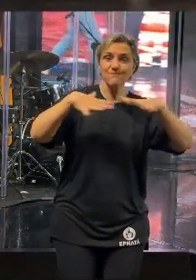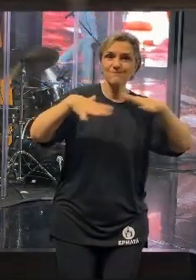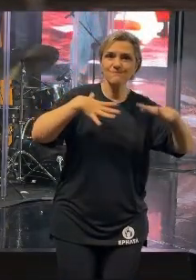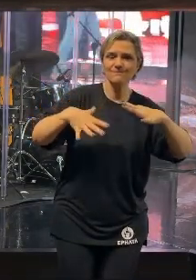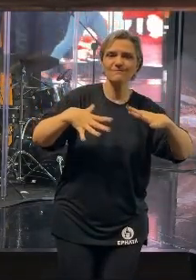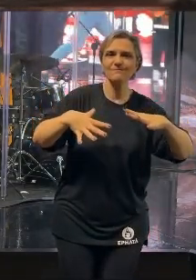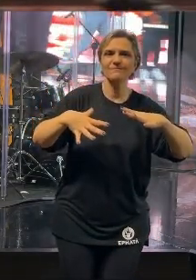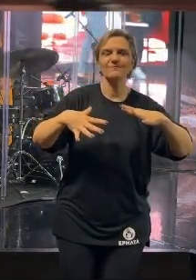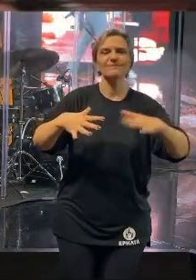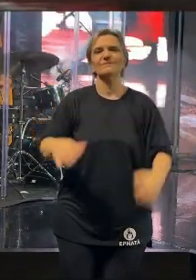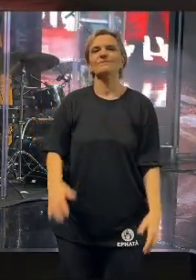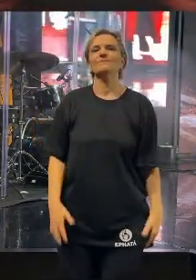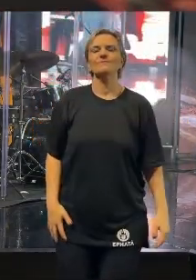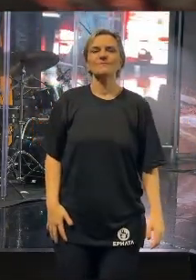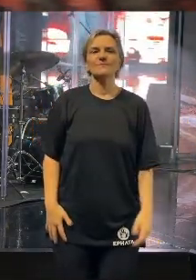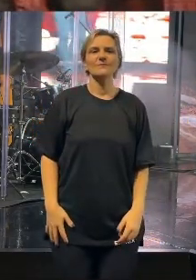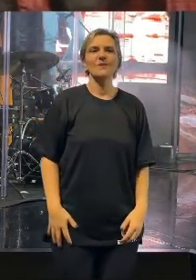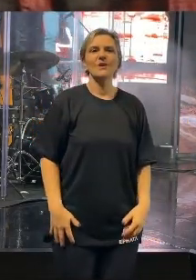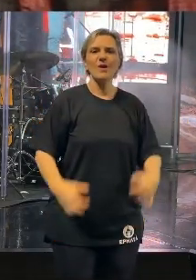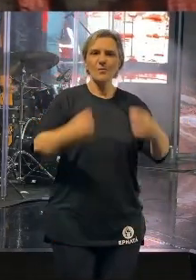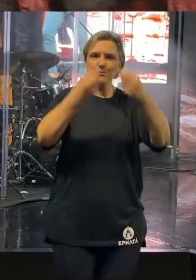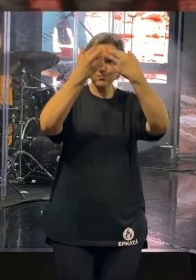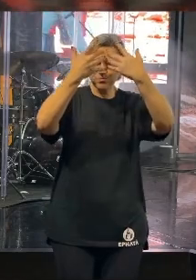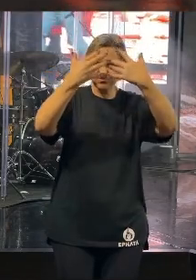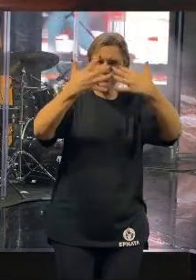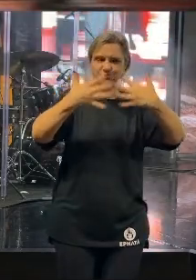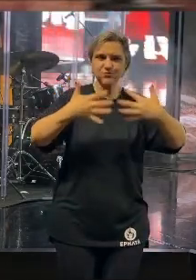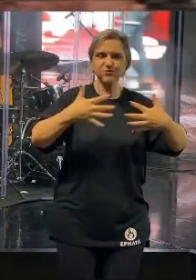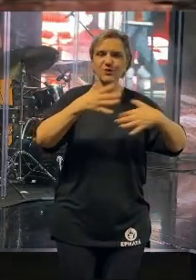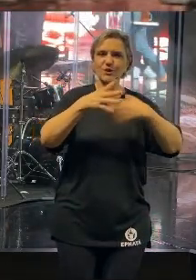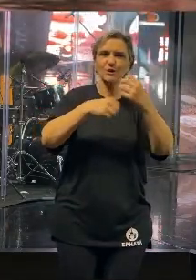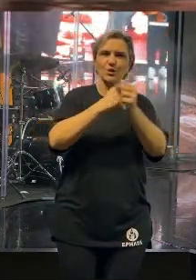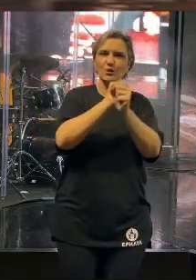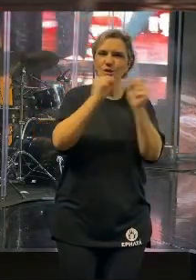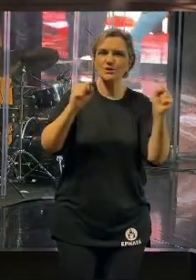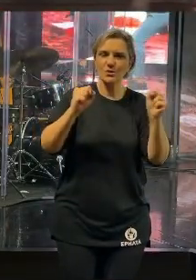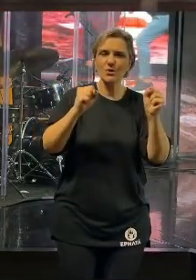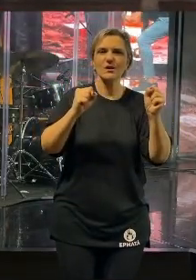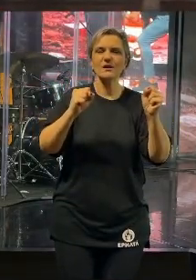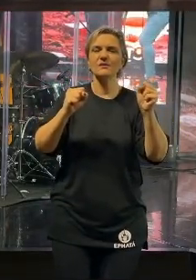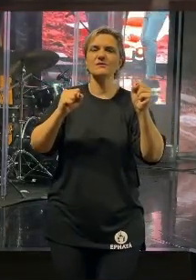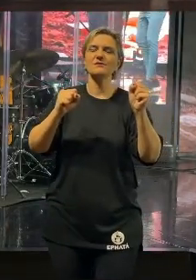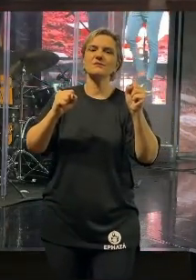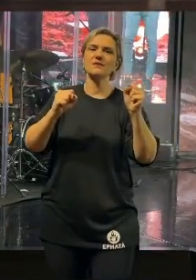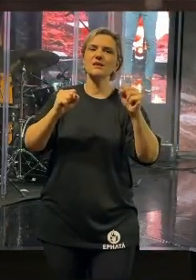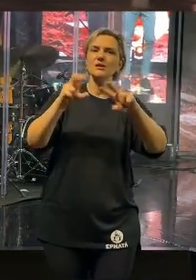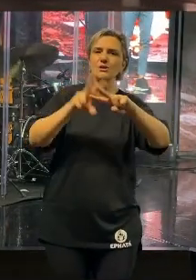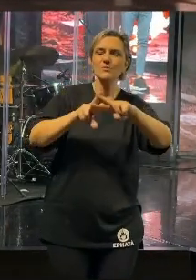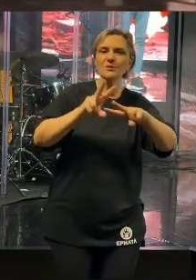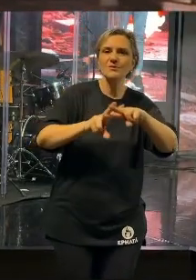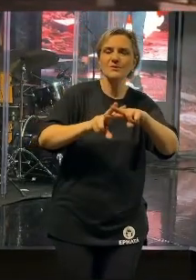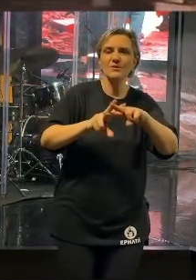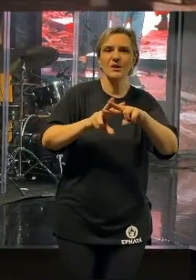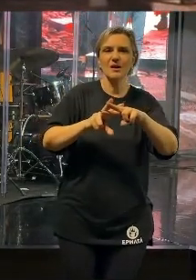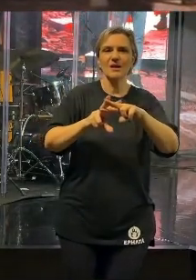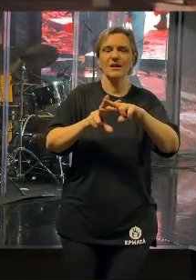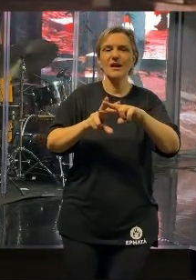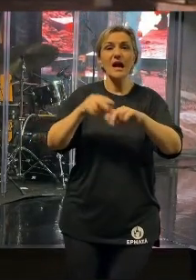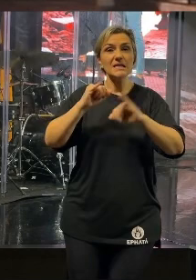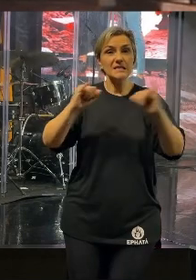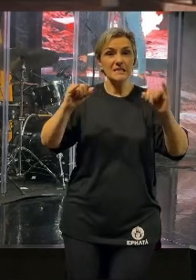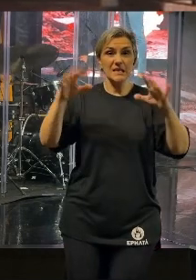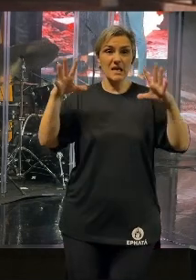terremoto vai lançar por terra todas as correntes que te amarram. Se anjo não te